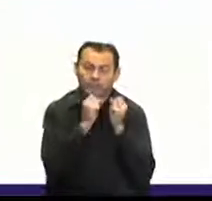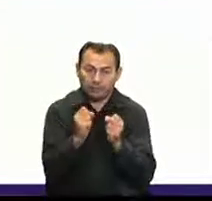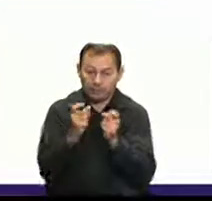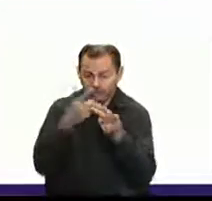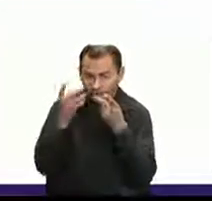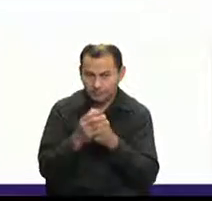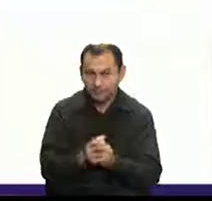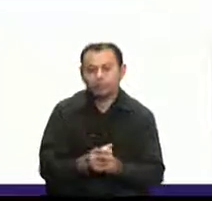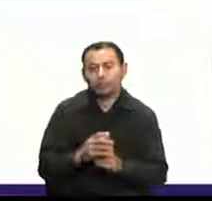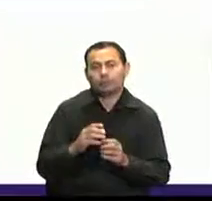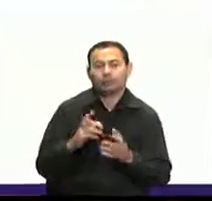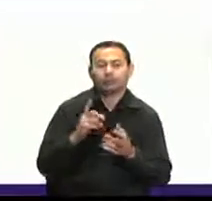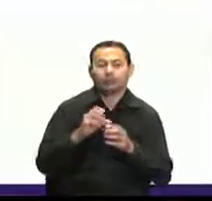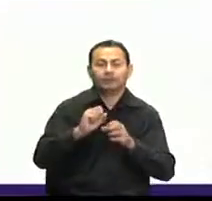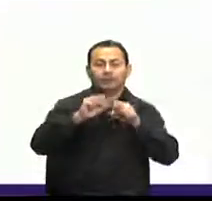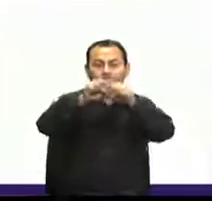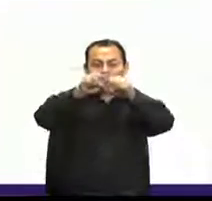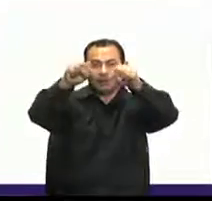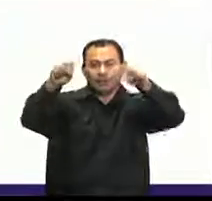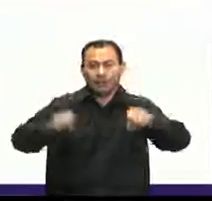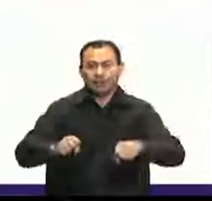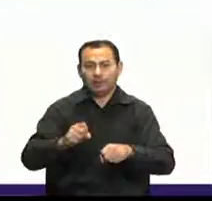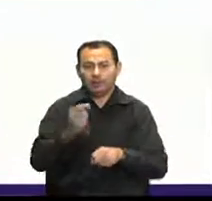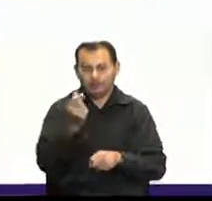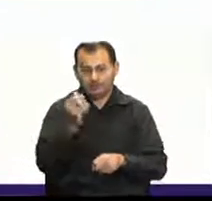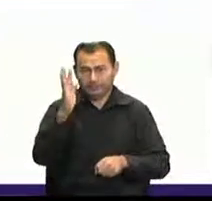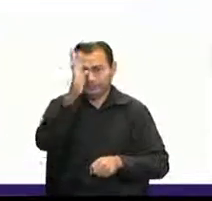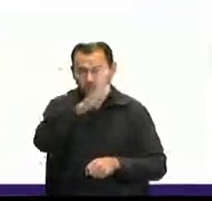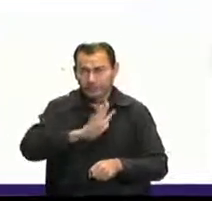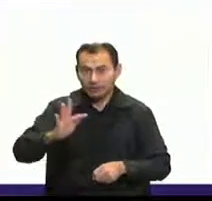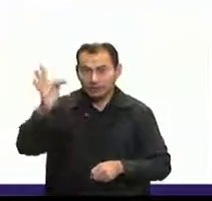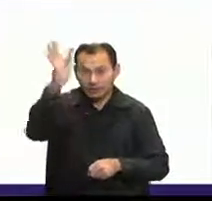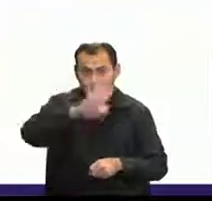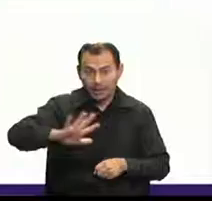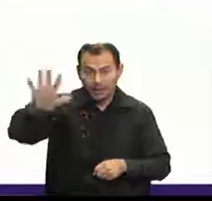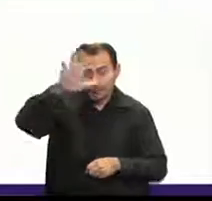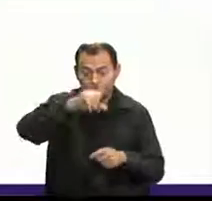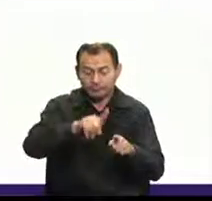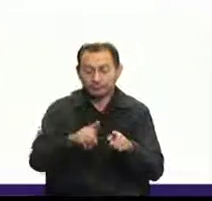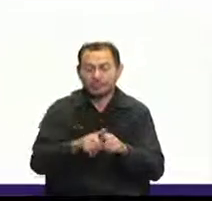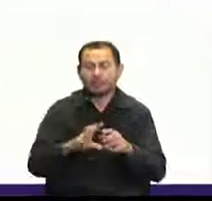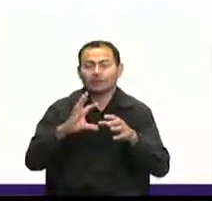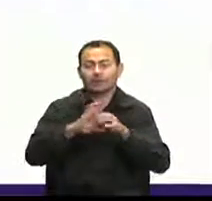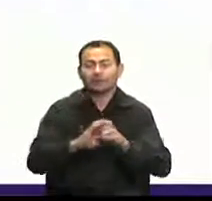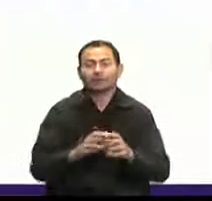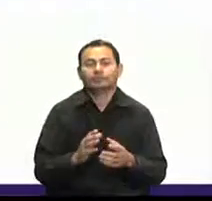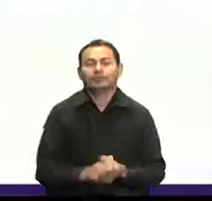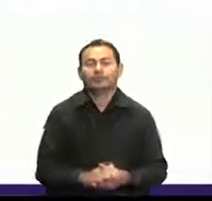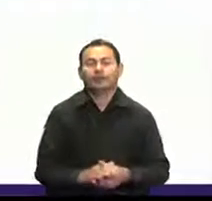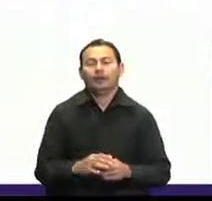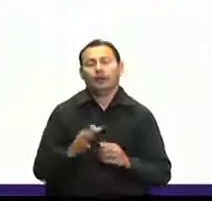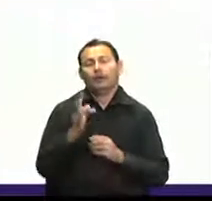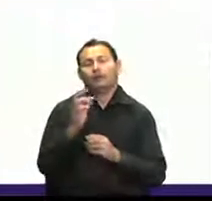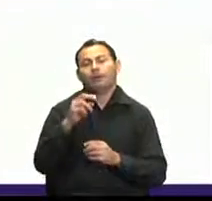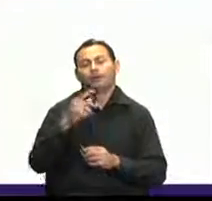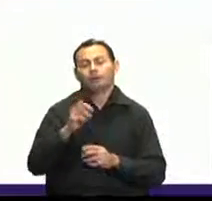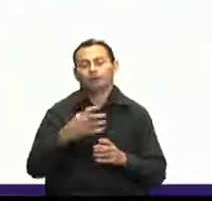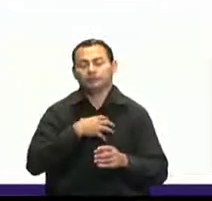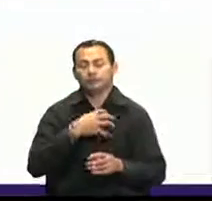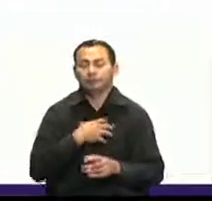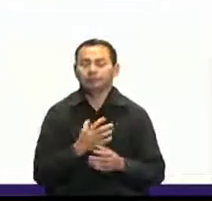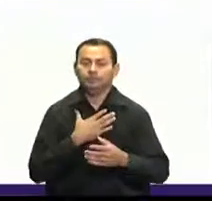afirmar que o sistema financeiro nacional então é formado por um conjunto de instituições dedicadas a proporcionar condições